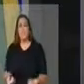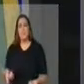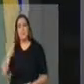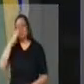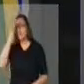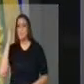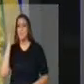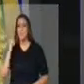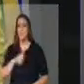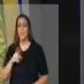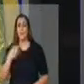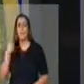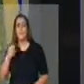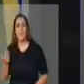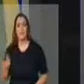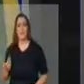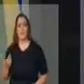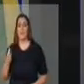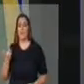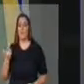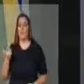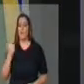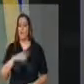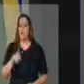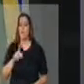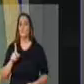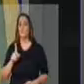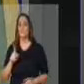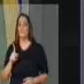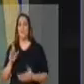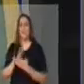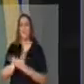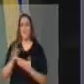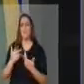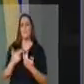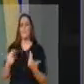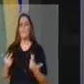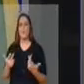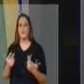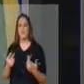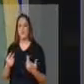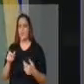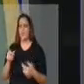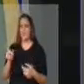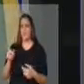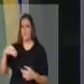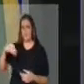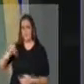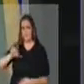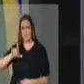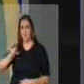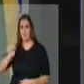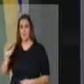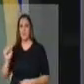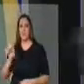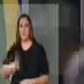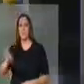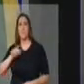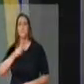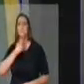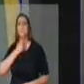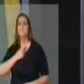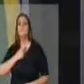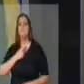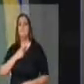ele vai ter algumas alterações também fisiológicas. Como vocês puderam ver, a Melissa usa um filtro aqui no pescoço. Por quê? Porque o